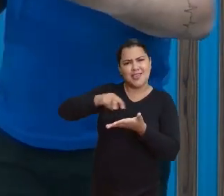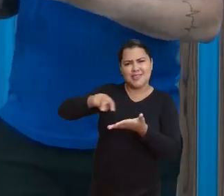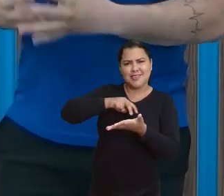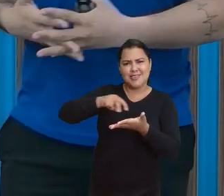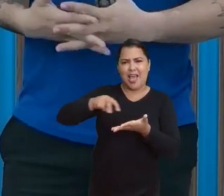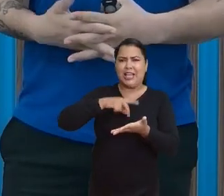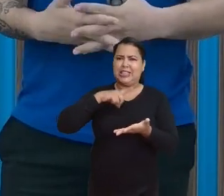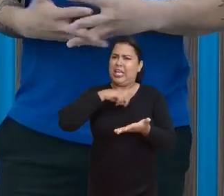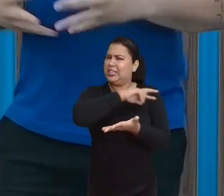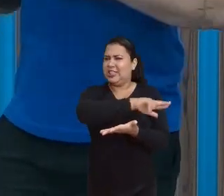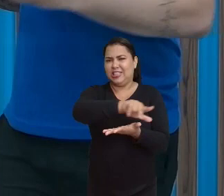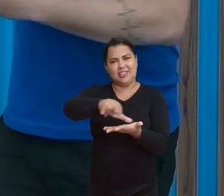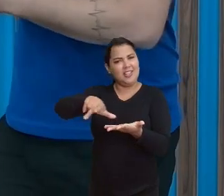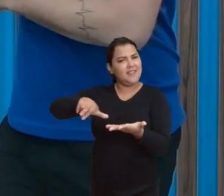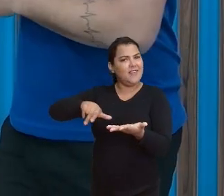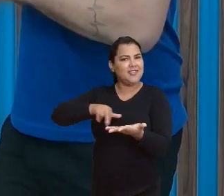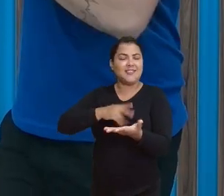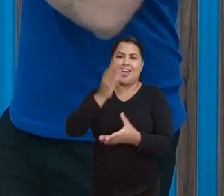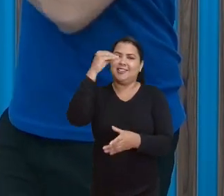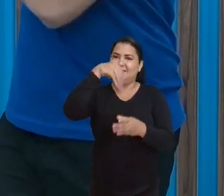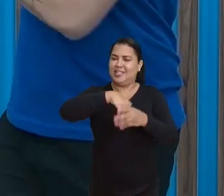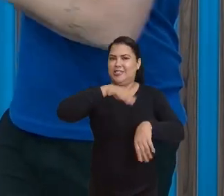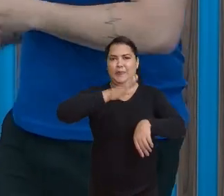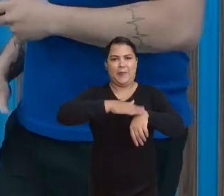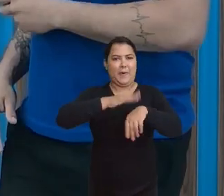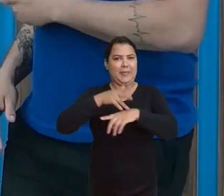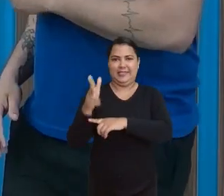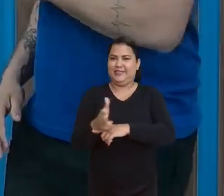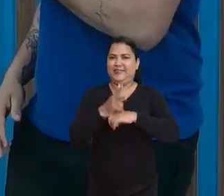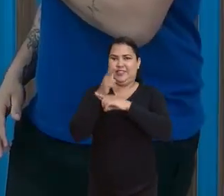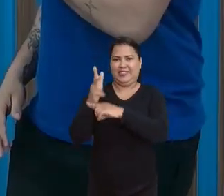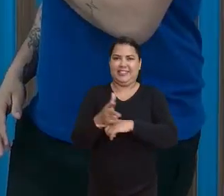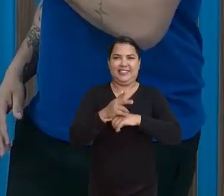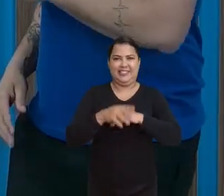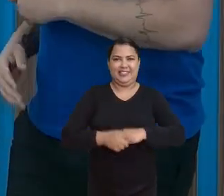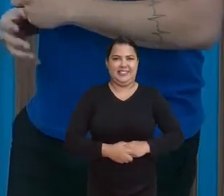temos a diversidade aí dentro desse vídeo, né?